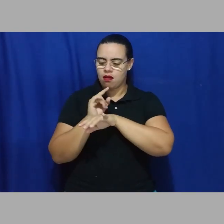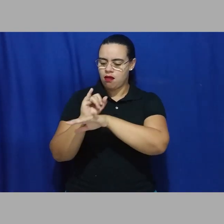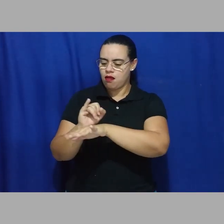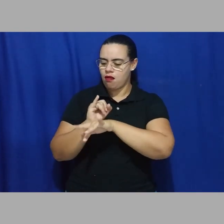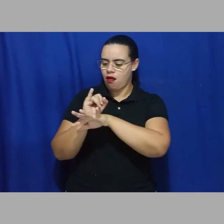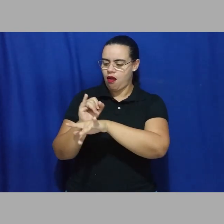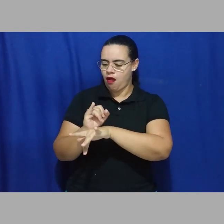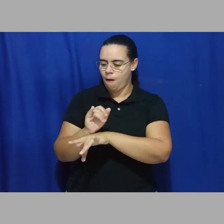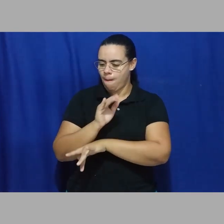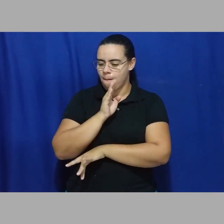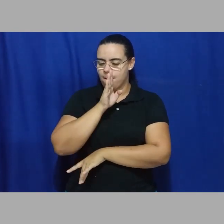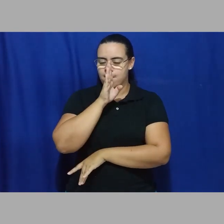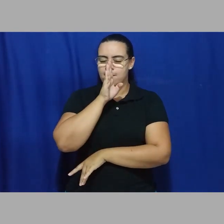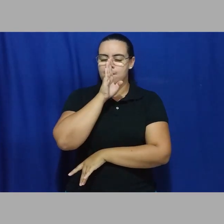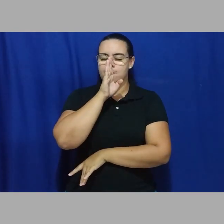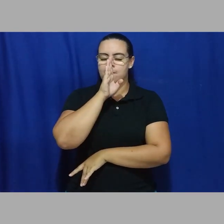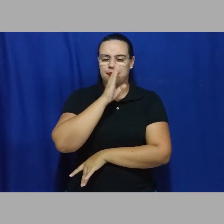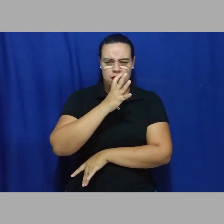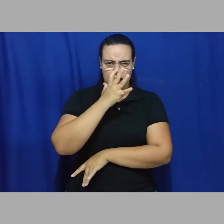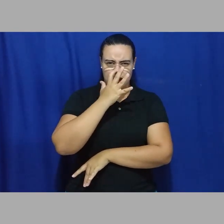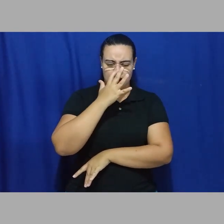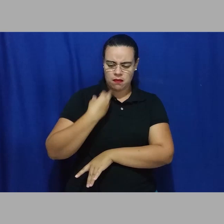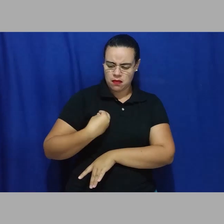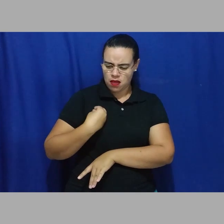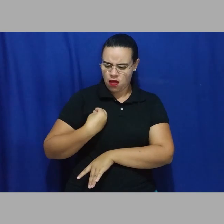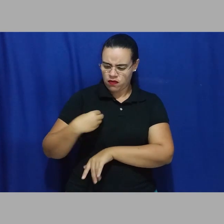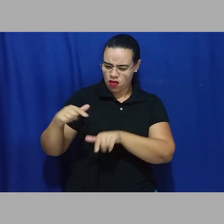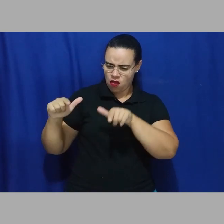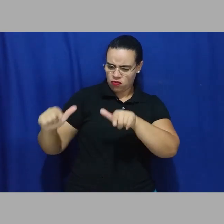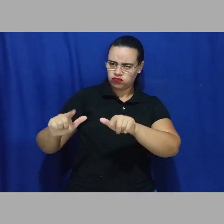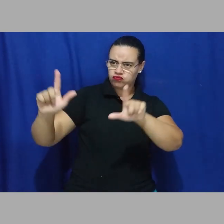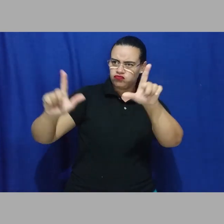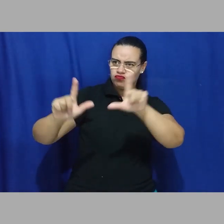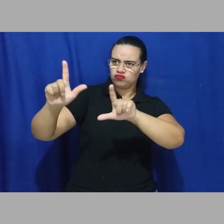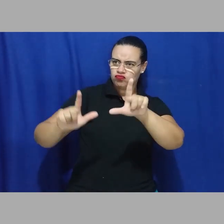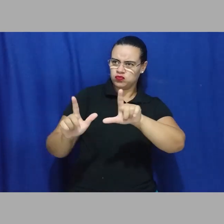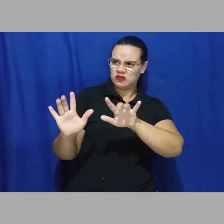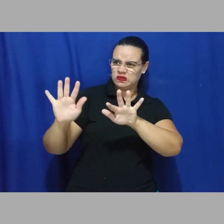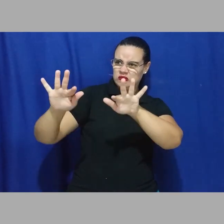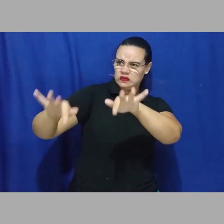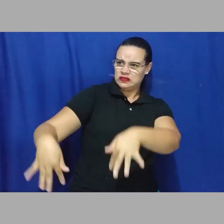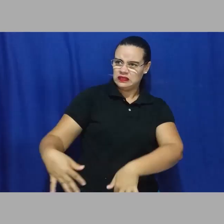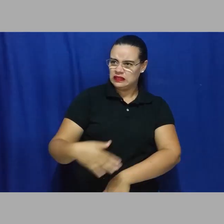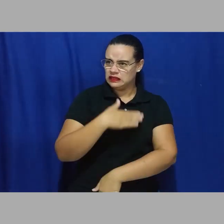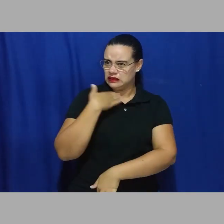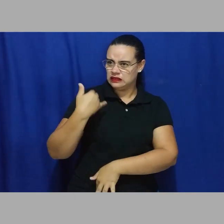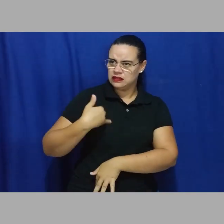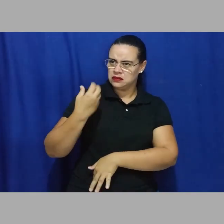Assistindo meu fim lentamente numa fita cassete, morrer aos 35 é verídico. Quero viver